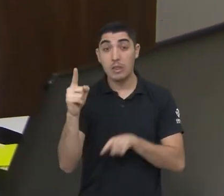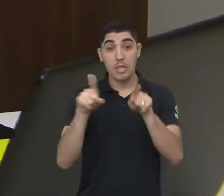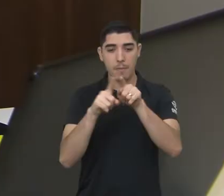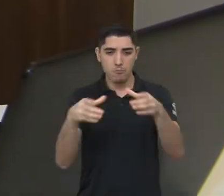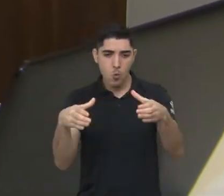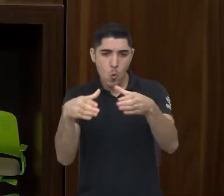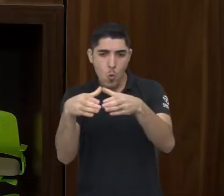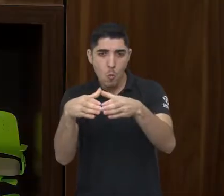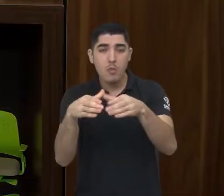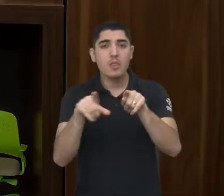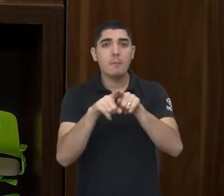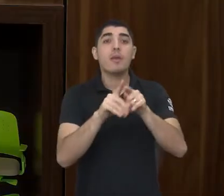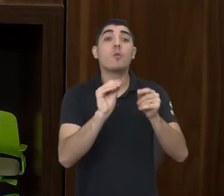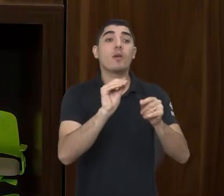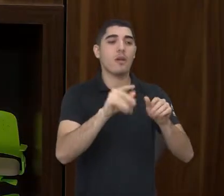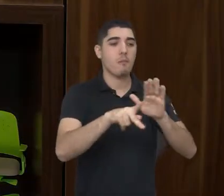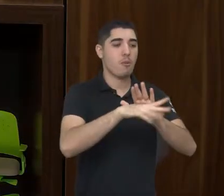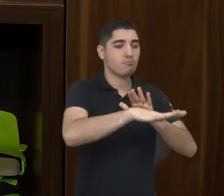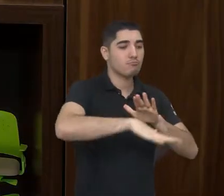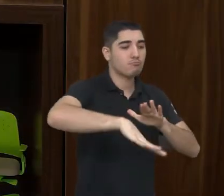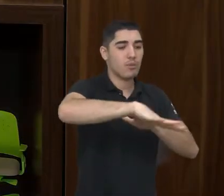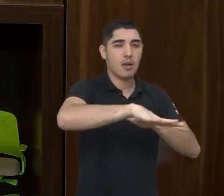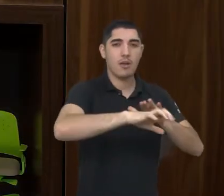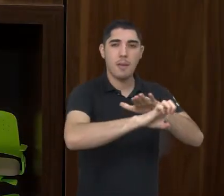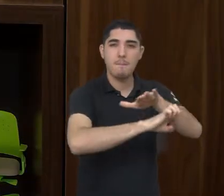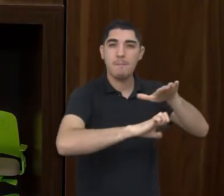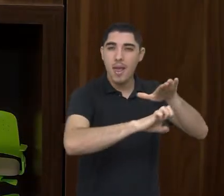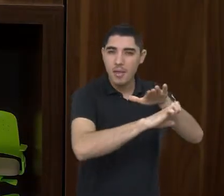ver a organização, o negócio, né?